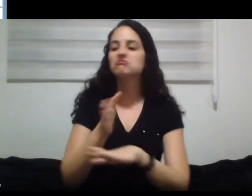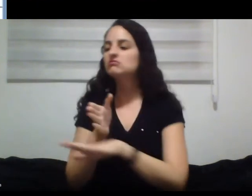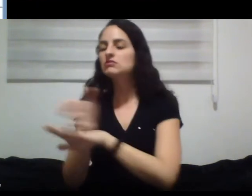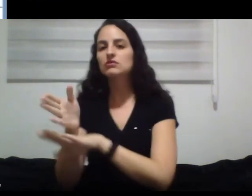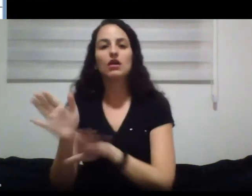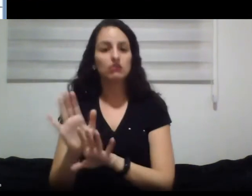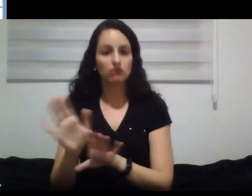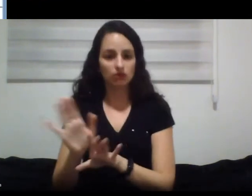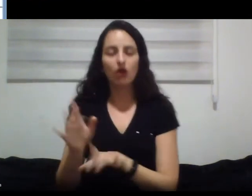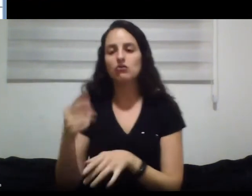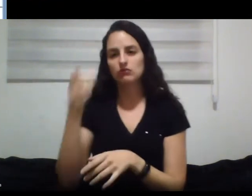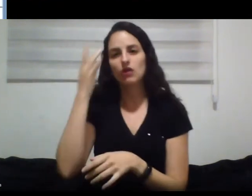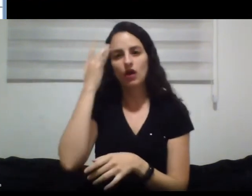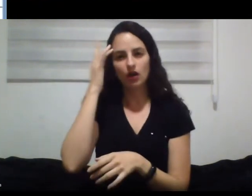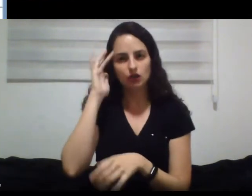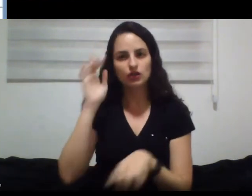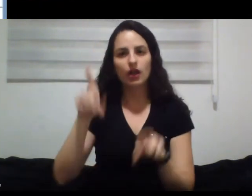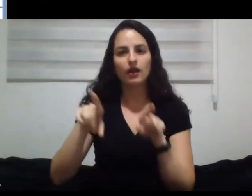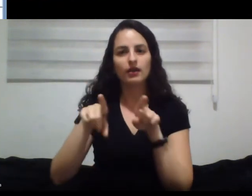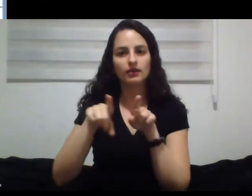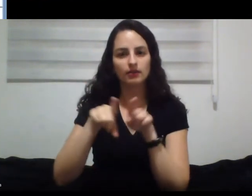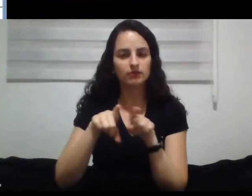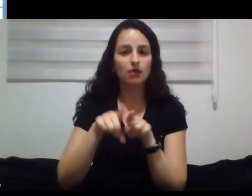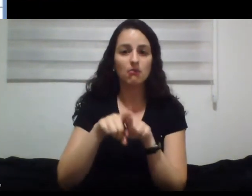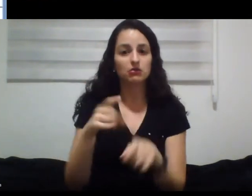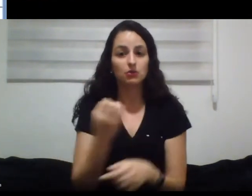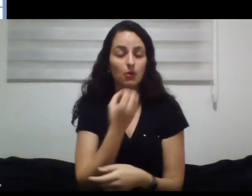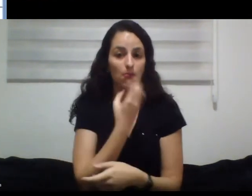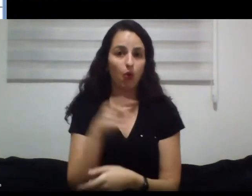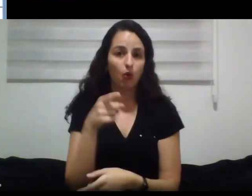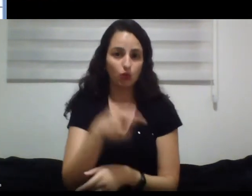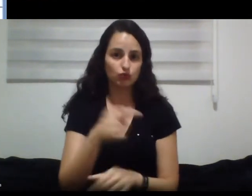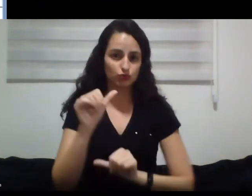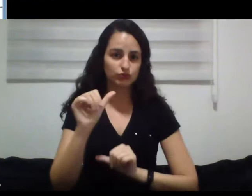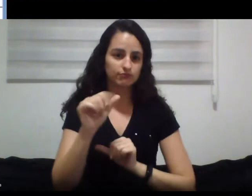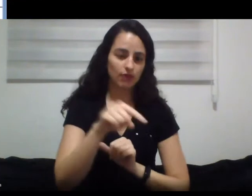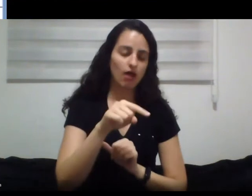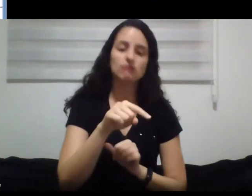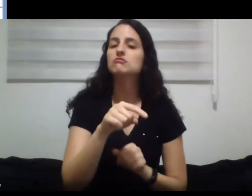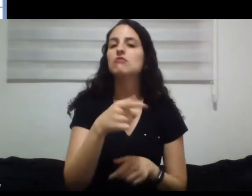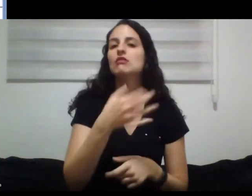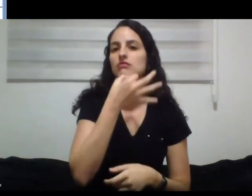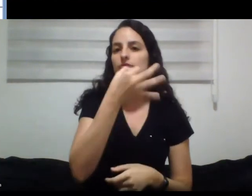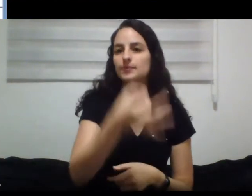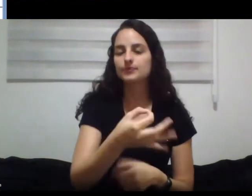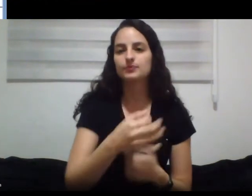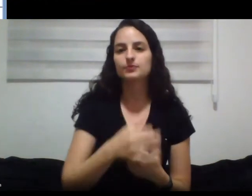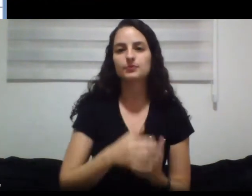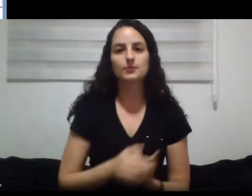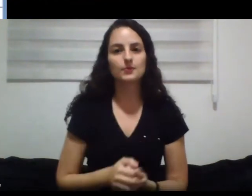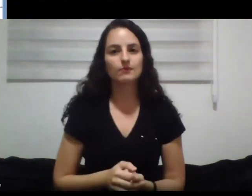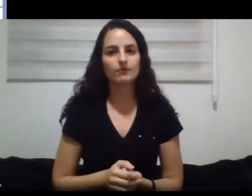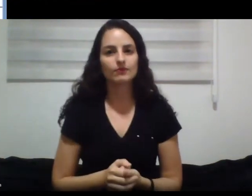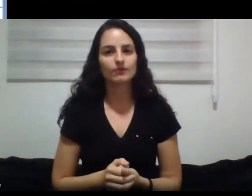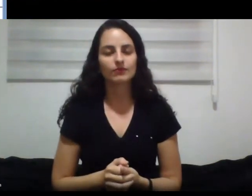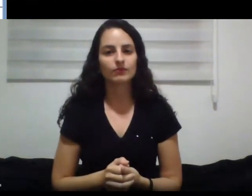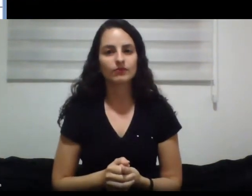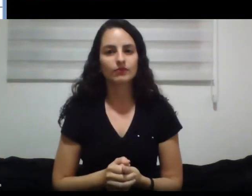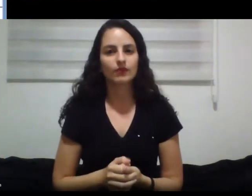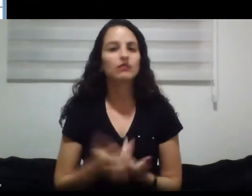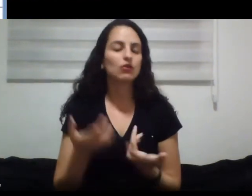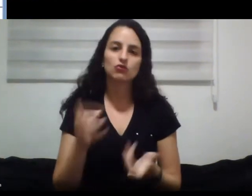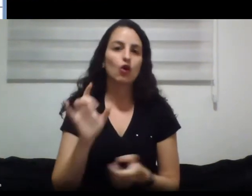Aí aqui tem também essa distribuição de horas, né? Que aí eu preciso colocar aqui a carga horária, né? Das atividades, tá